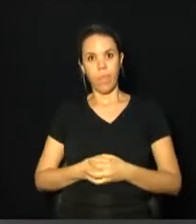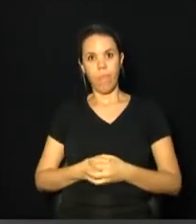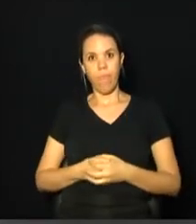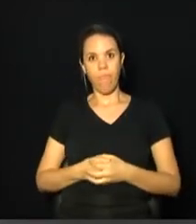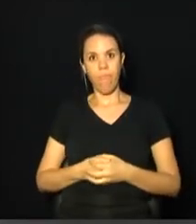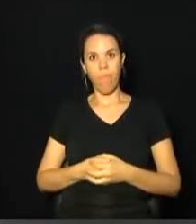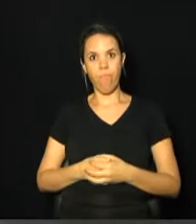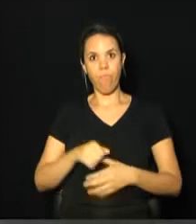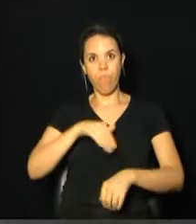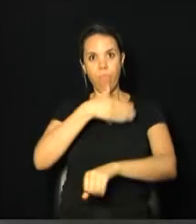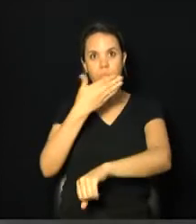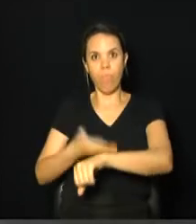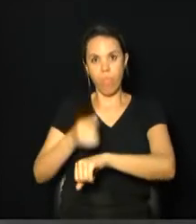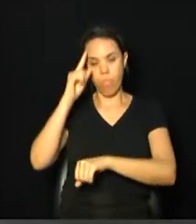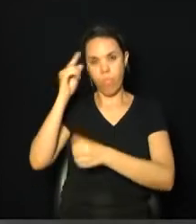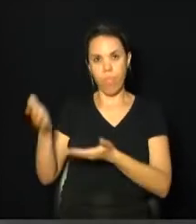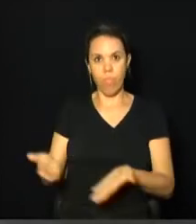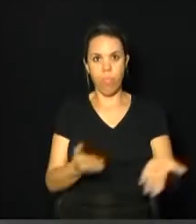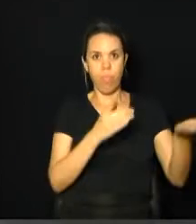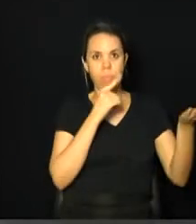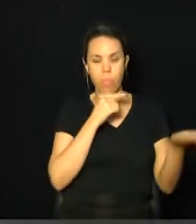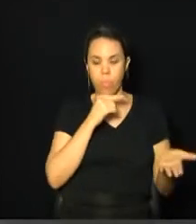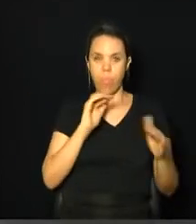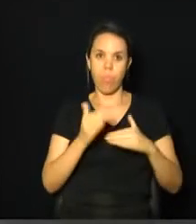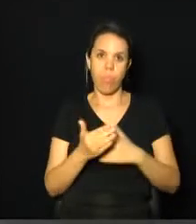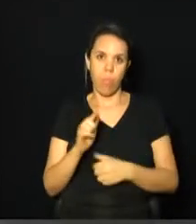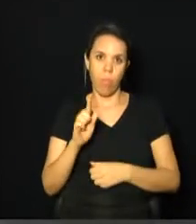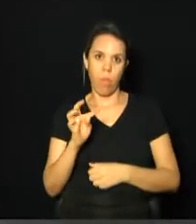o dia todo transportando água para o Gargantilha.